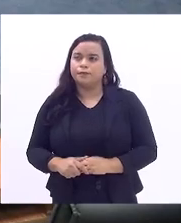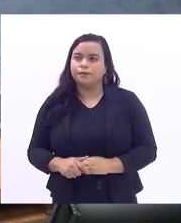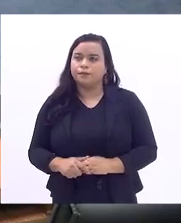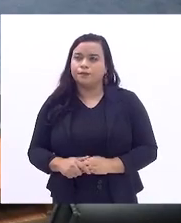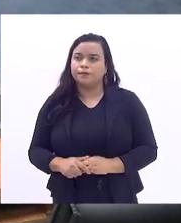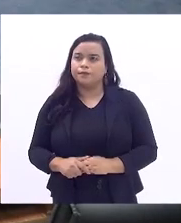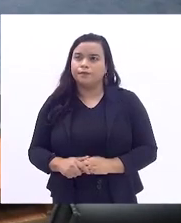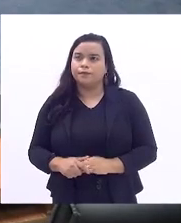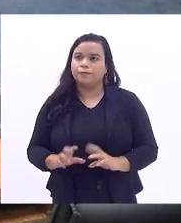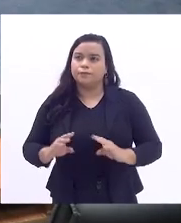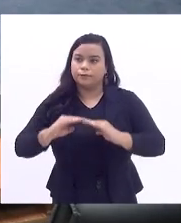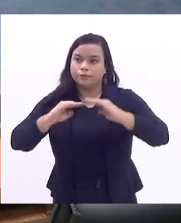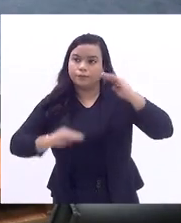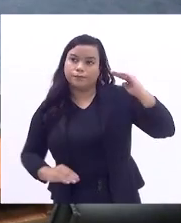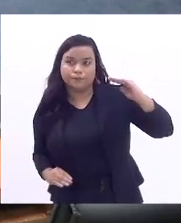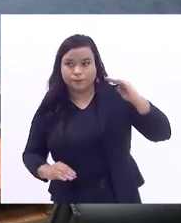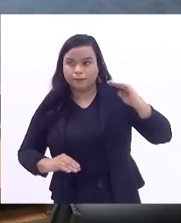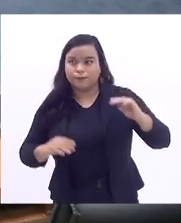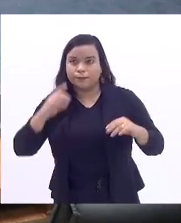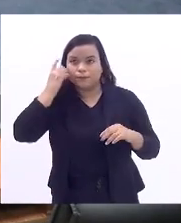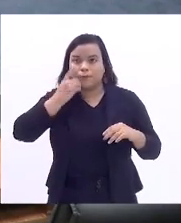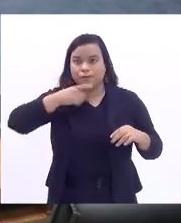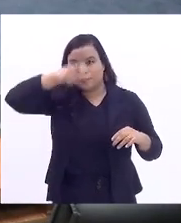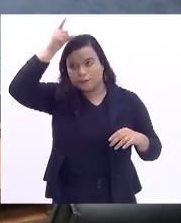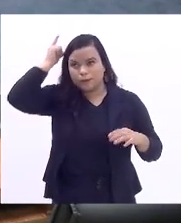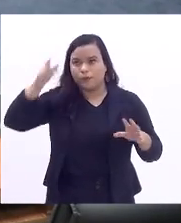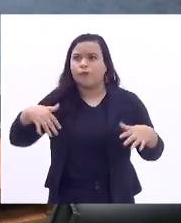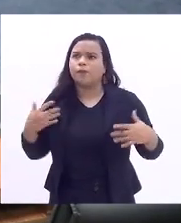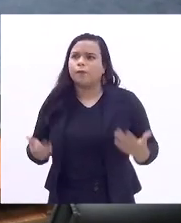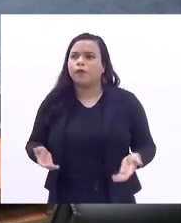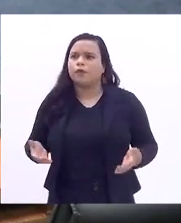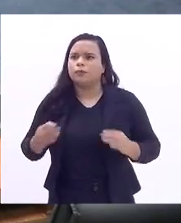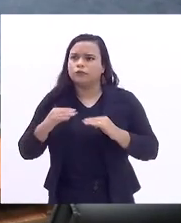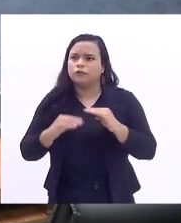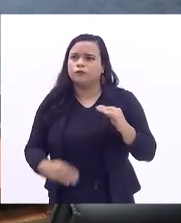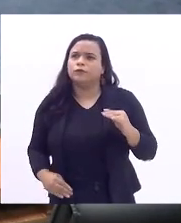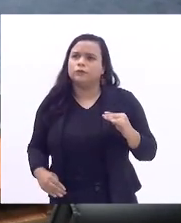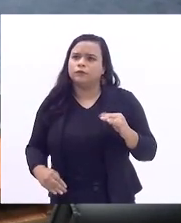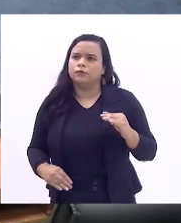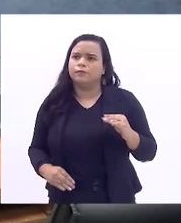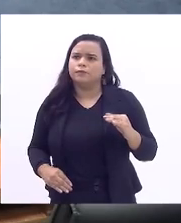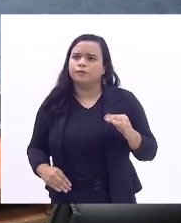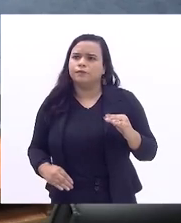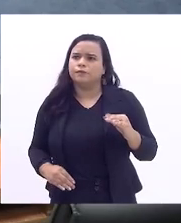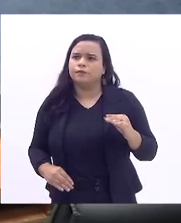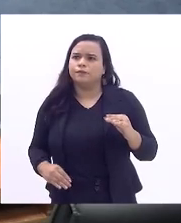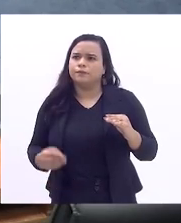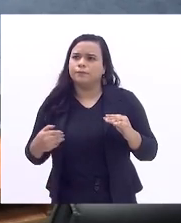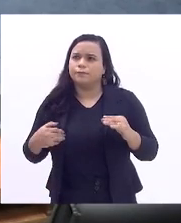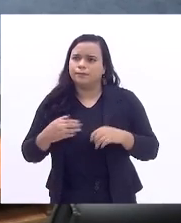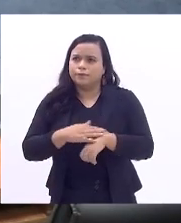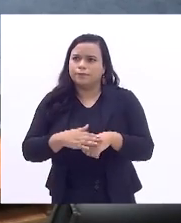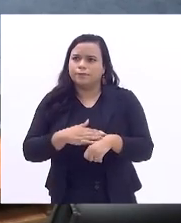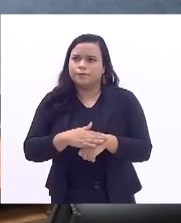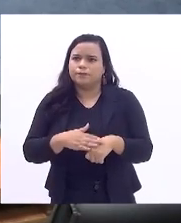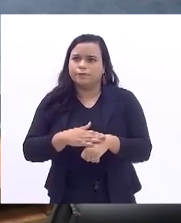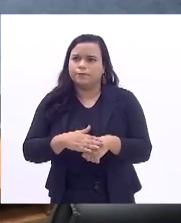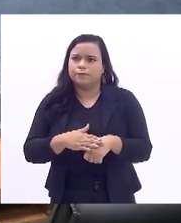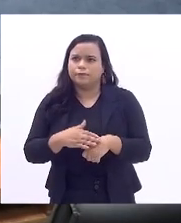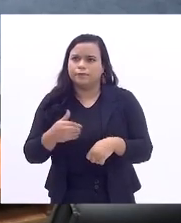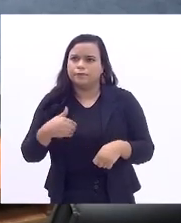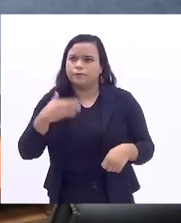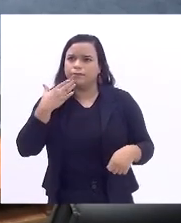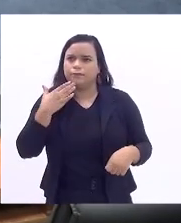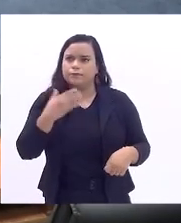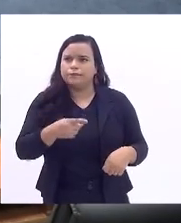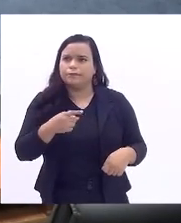Qual é a divergência Deputado luz e como é que conversando pega e vou te pedir para